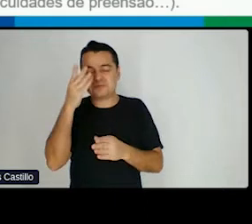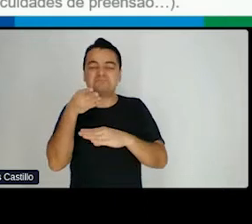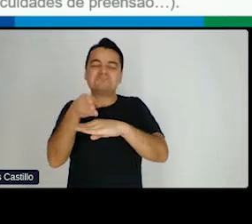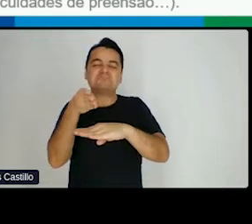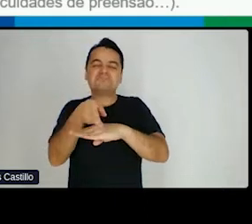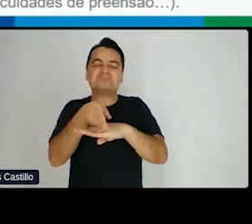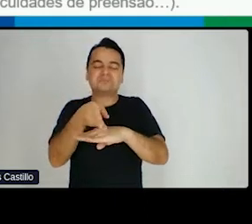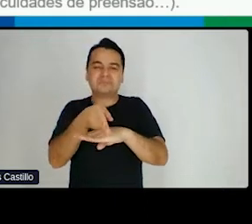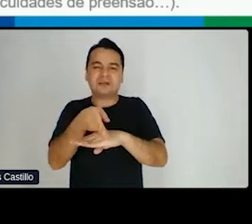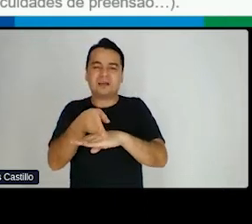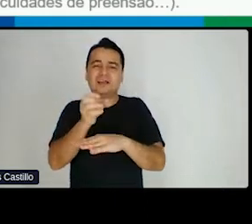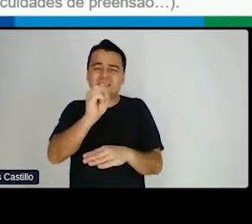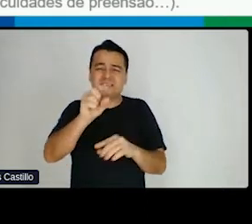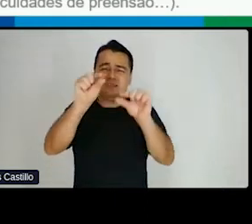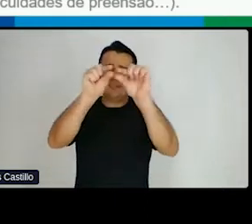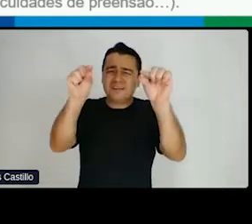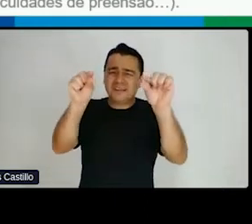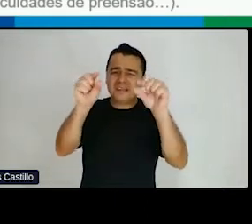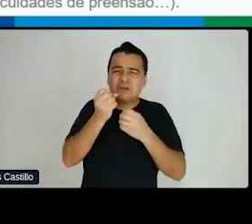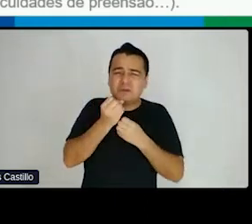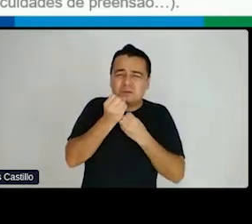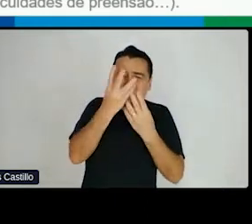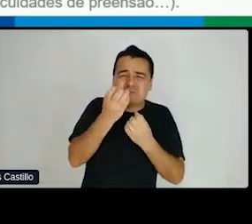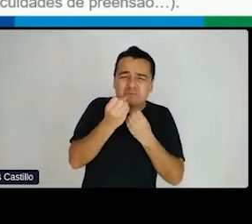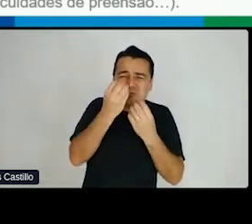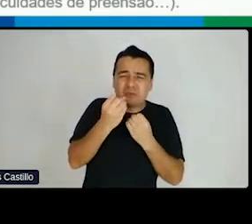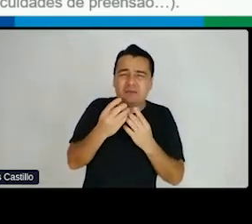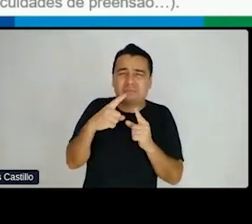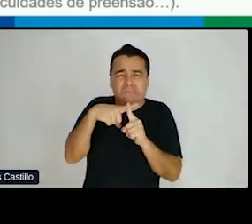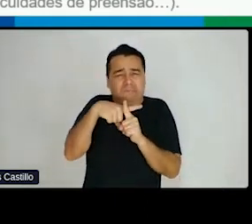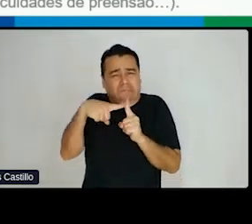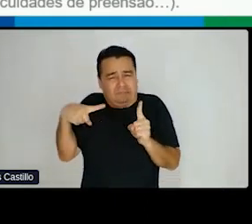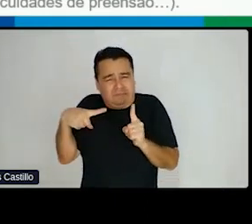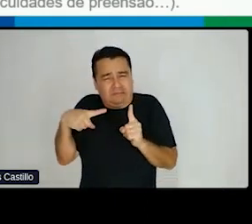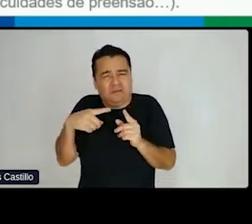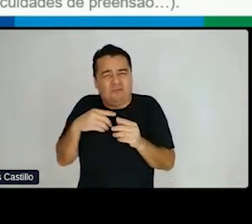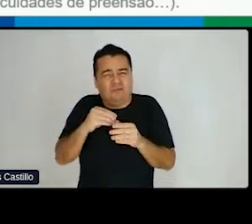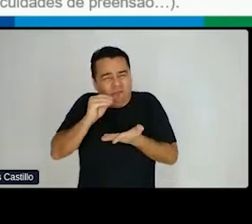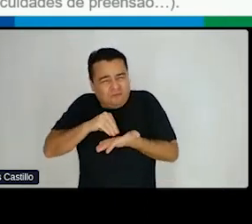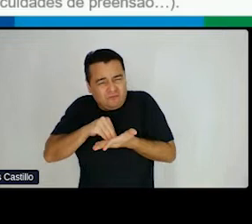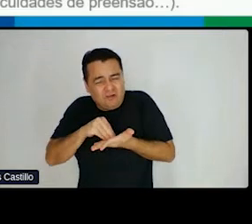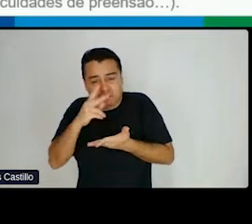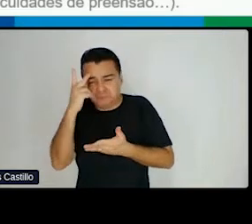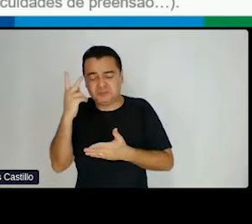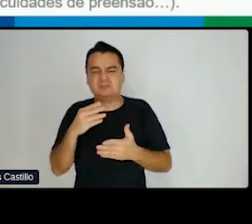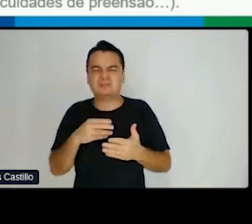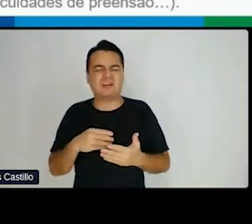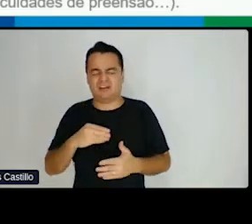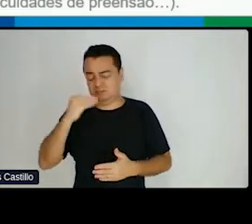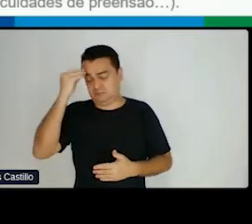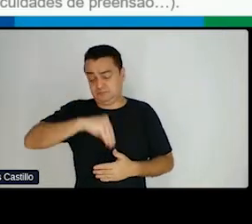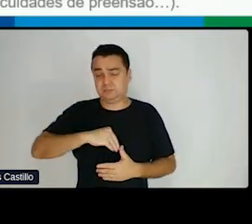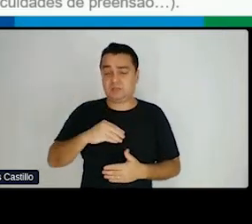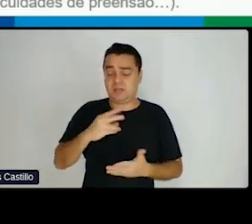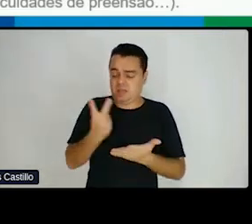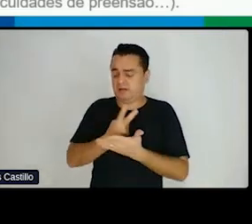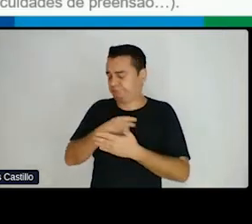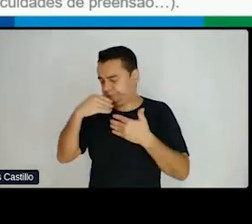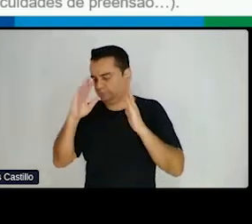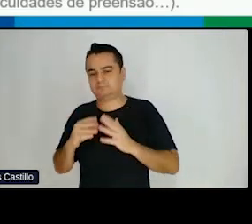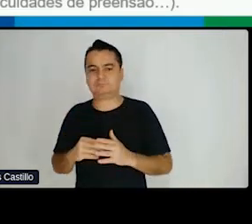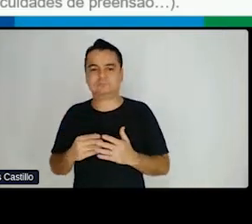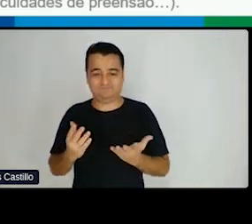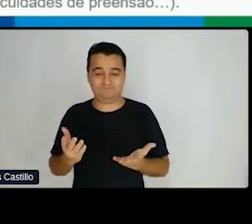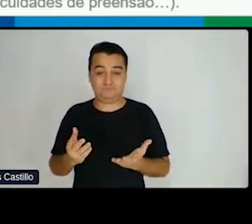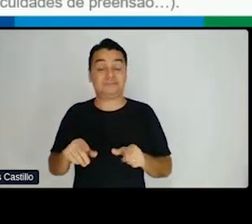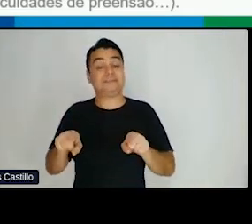né, essas possibilidades de erro vai agradar muito mais o nosso usuário. Baixo esforço